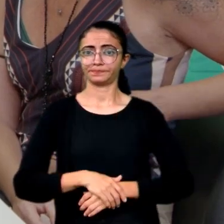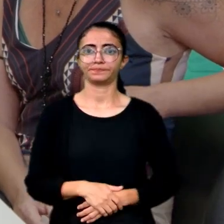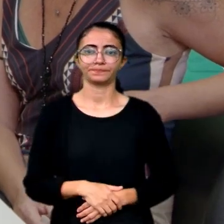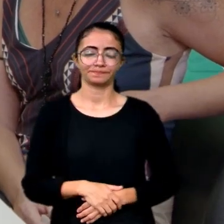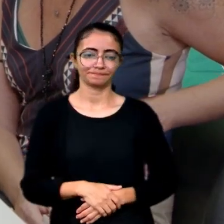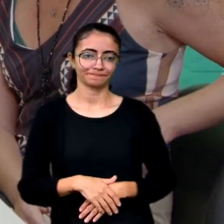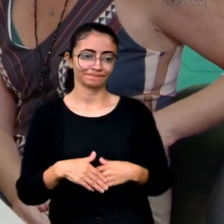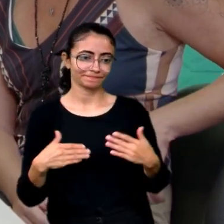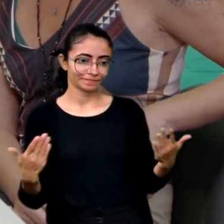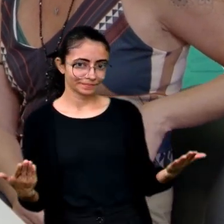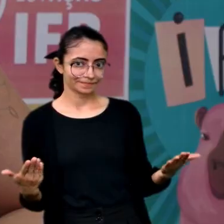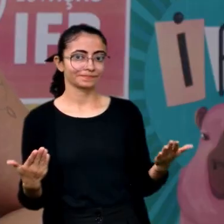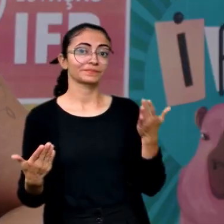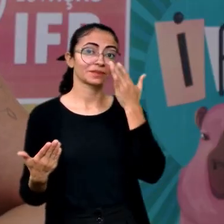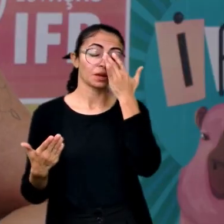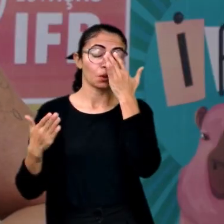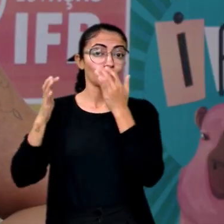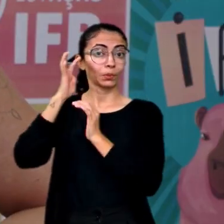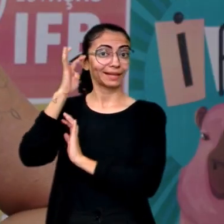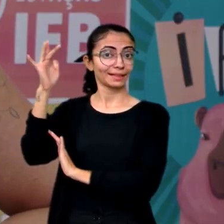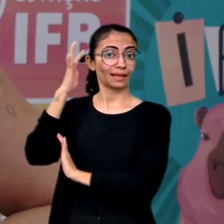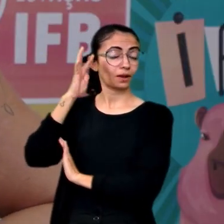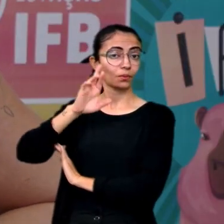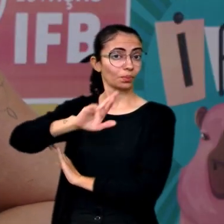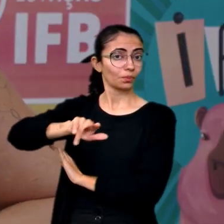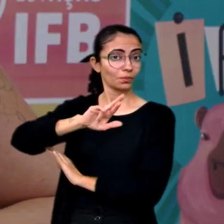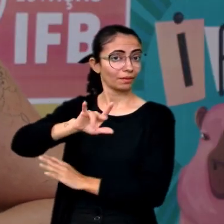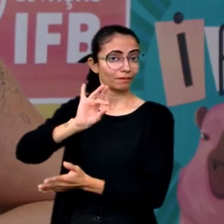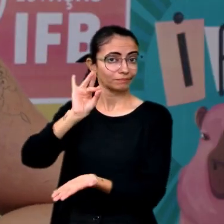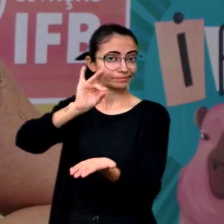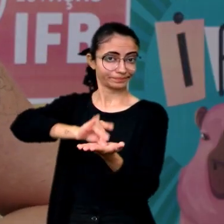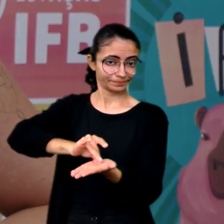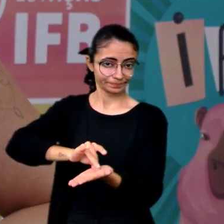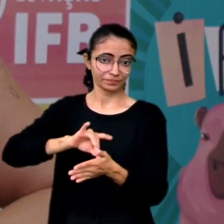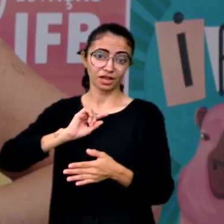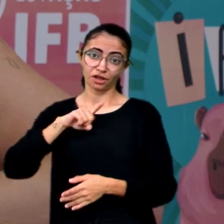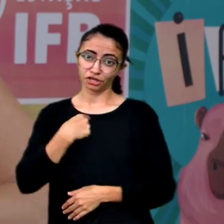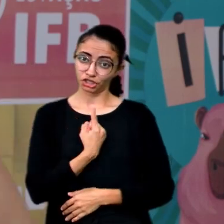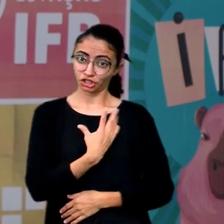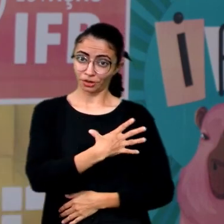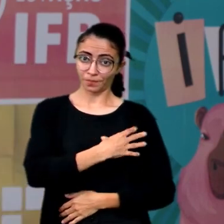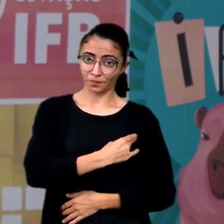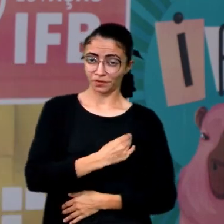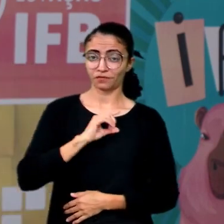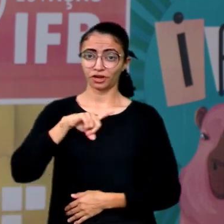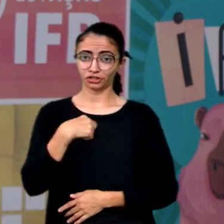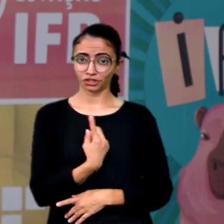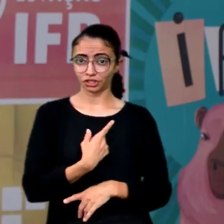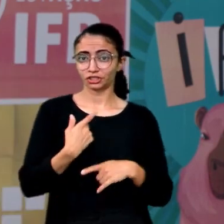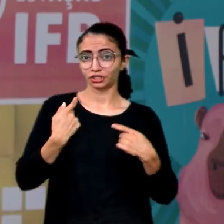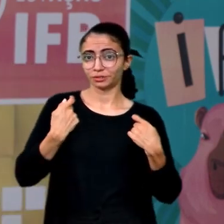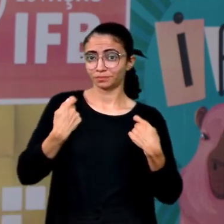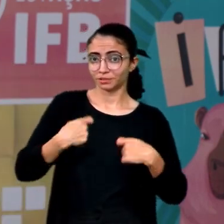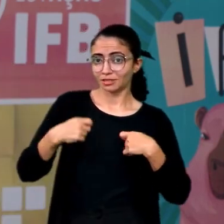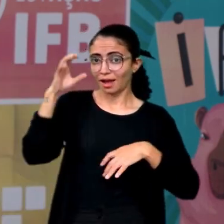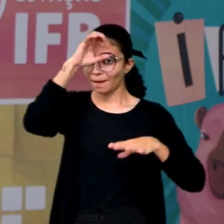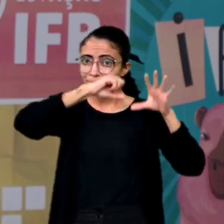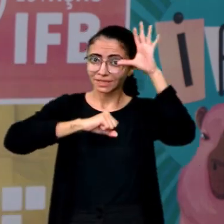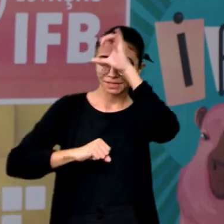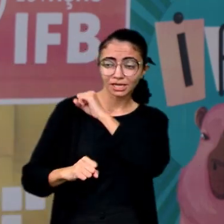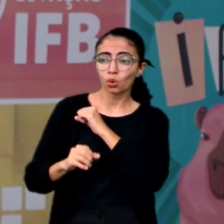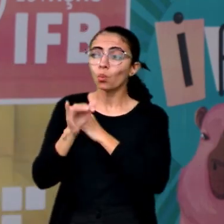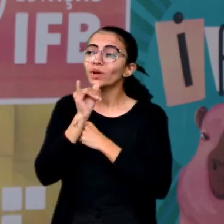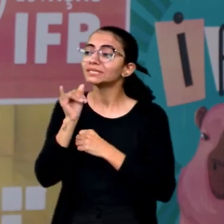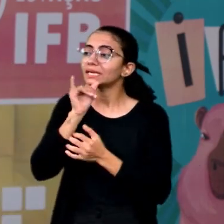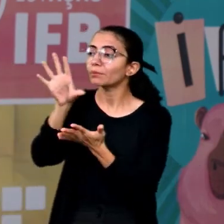real. Então, e nós somos mamíferos, a gente aprende com exemplo e a gente demora a aprender, a gente aprende também com a repetição.